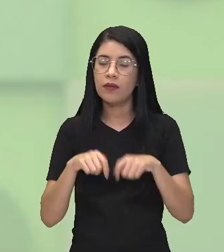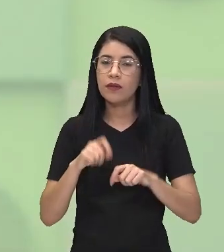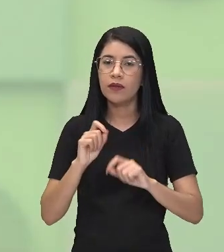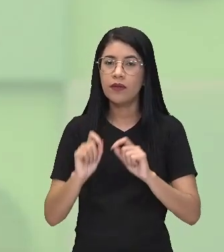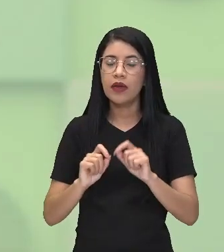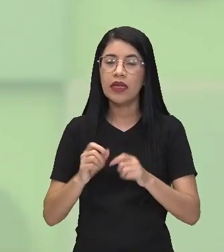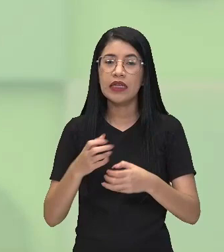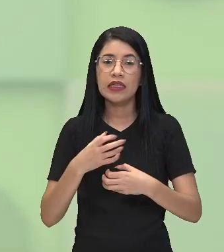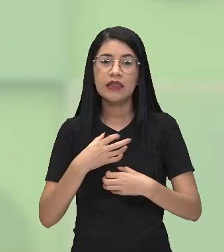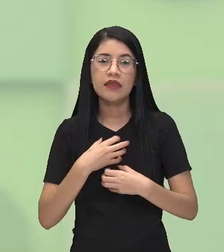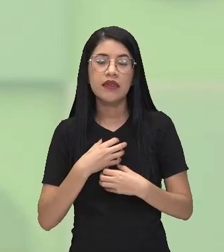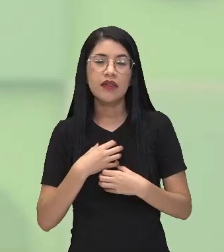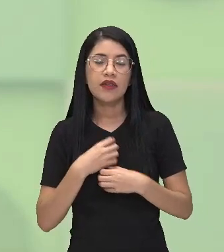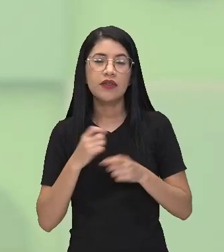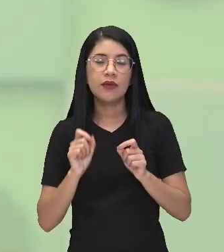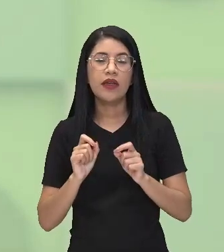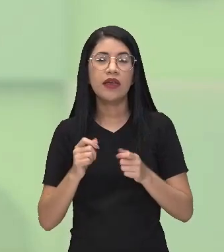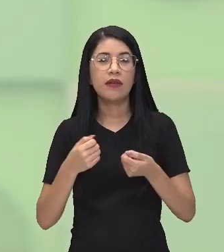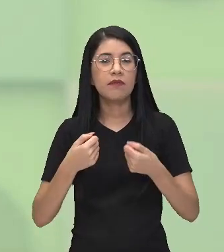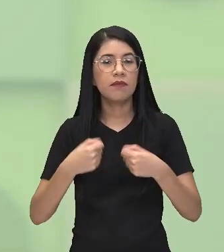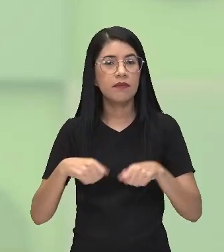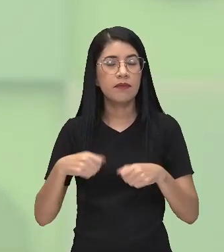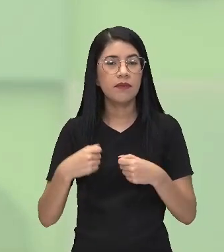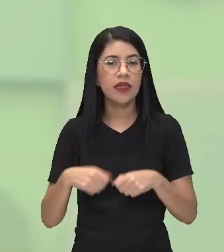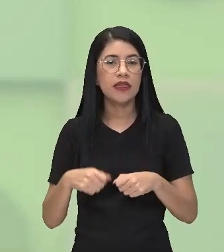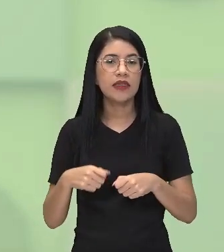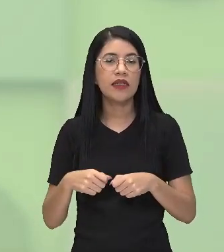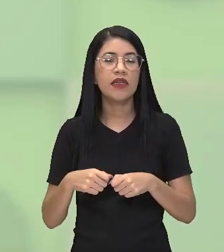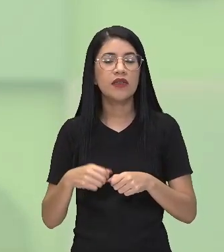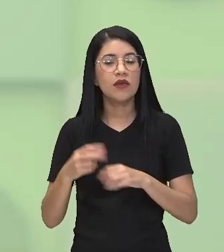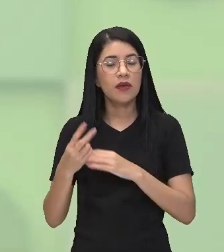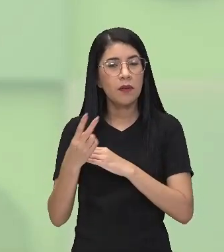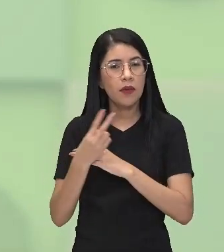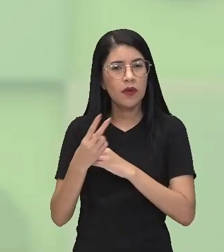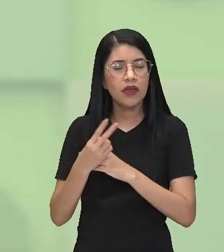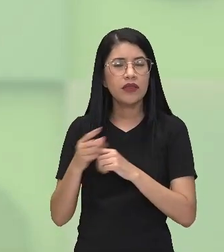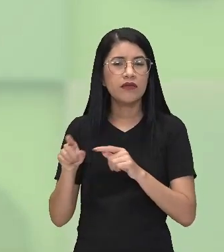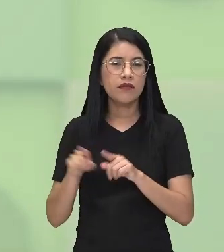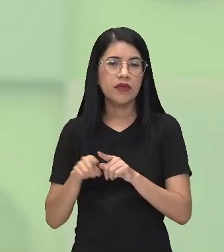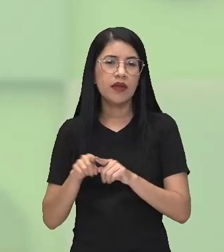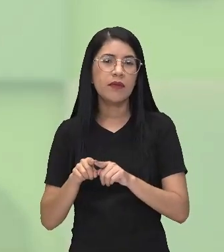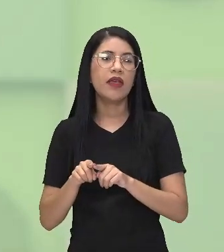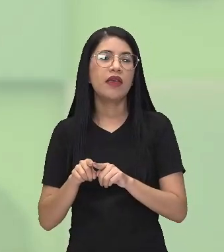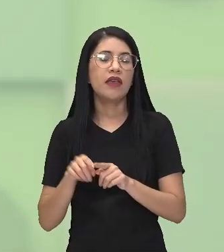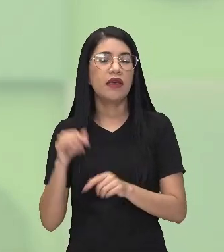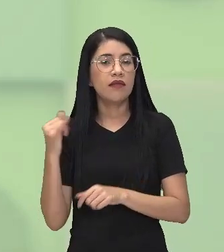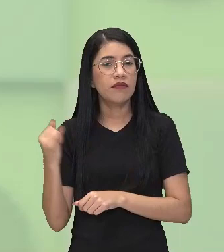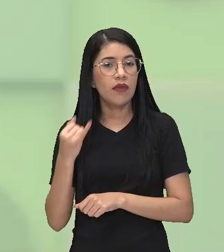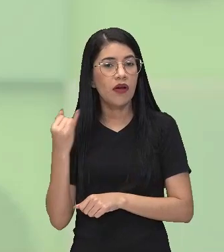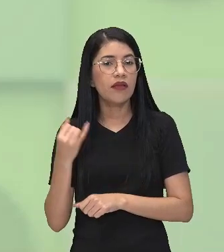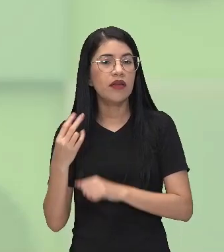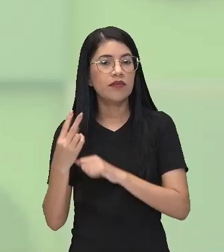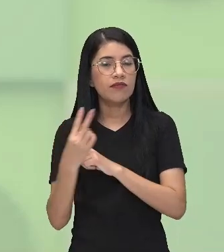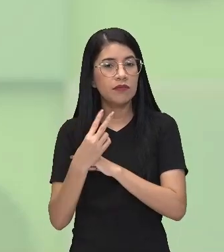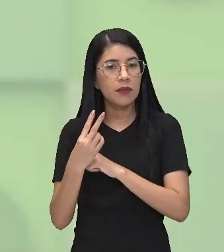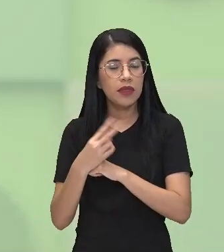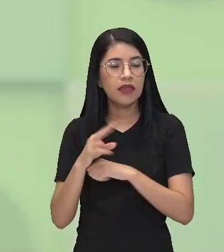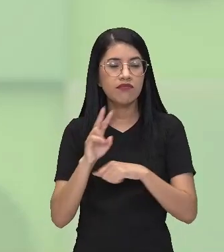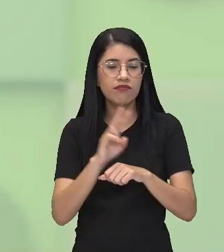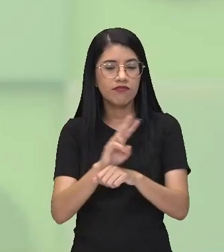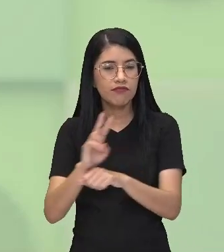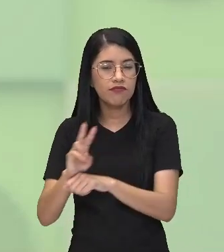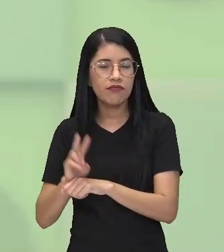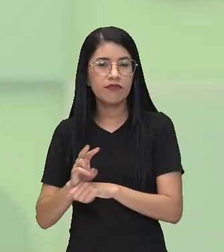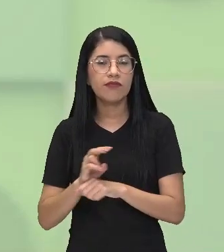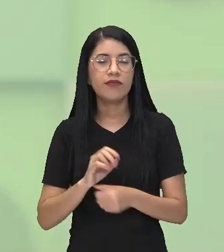sentir-se na necessidade de se proteger, sabendo a importância que tem de se proteger das doenças, tá? E